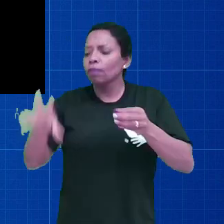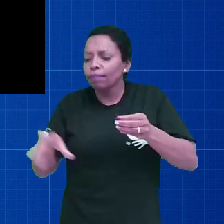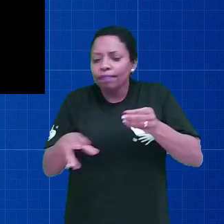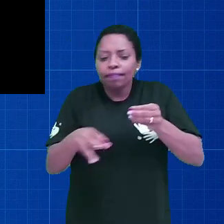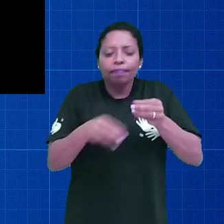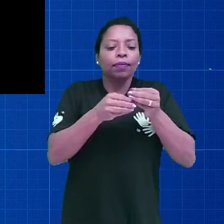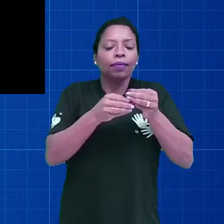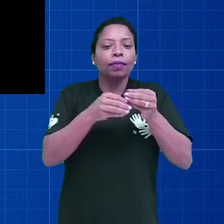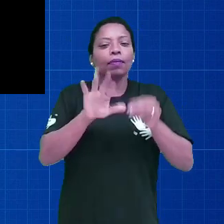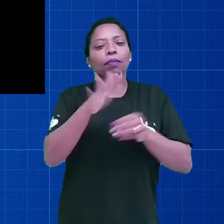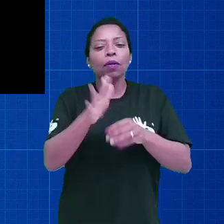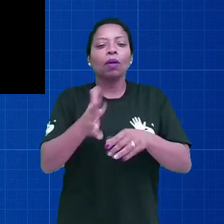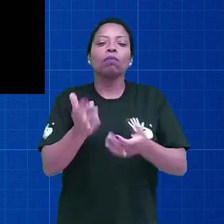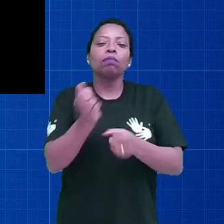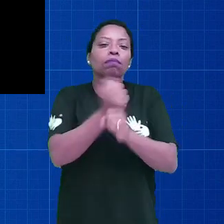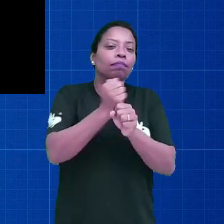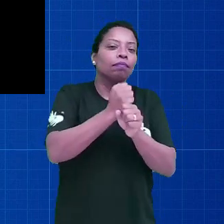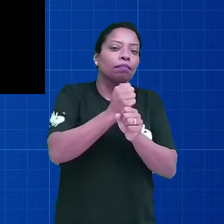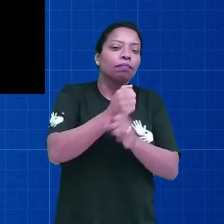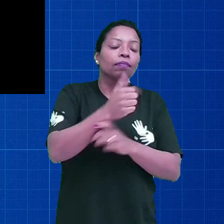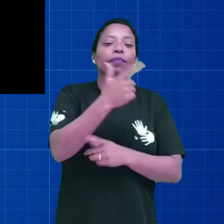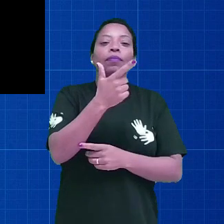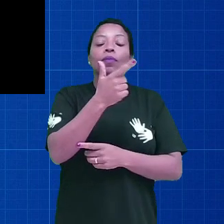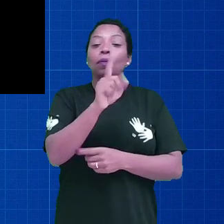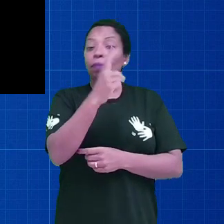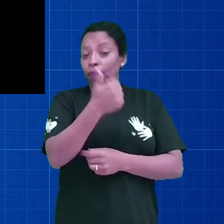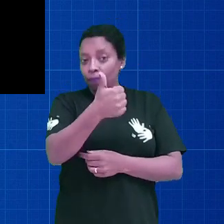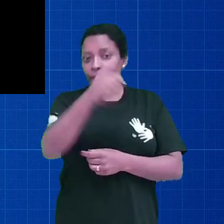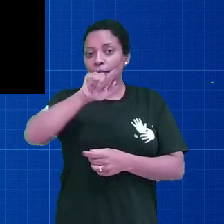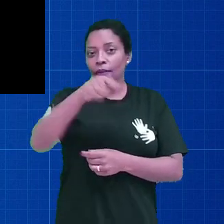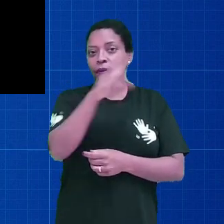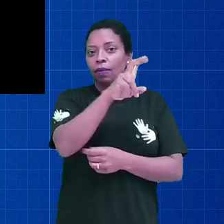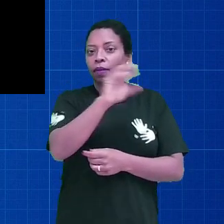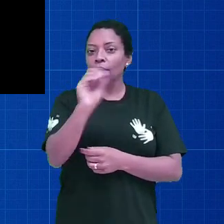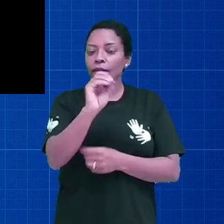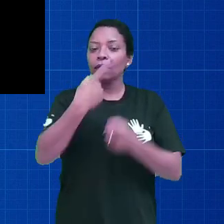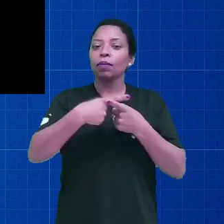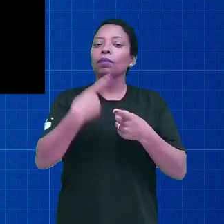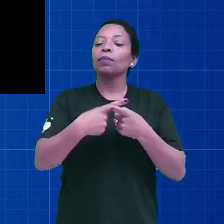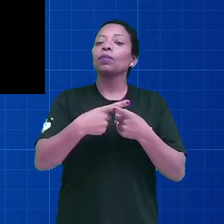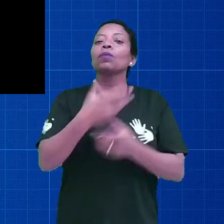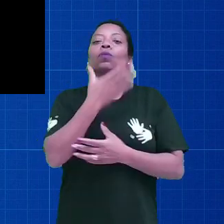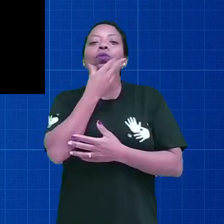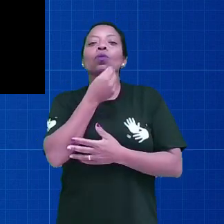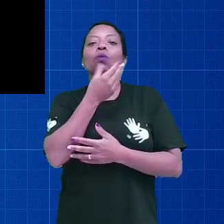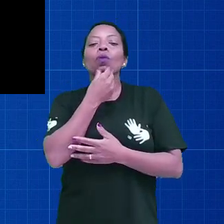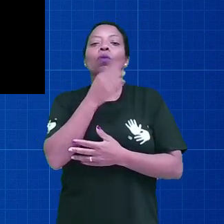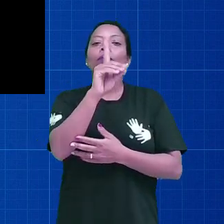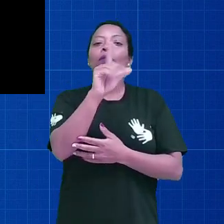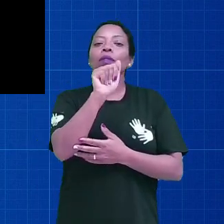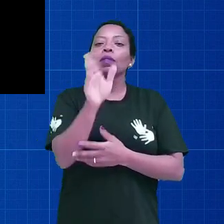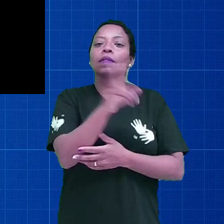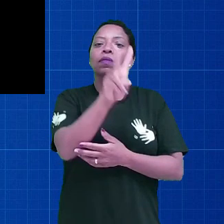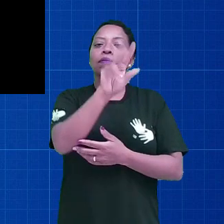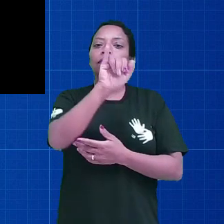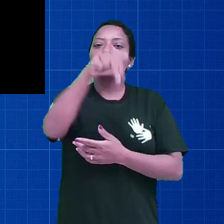de 1500, no Renascimento, com Leonardo da Vinci, desenvolvendo o catavento. Para quem quiser também saber